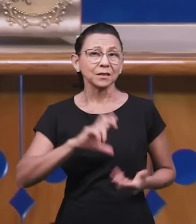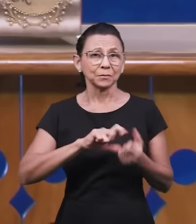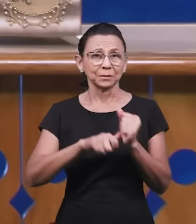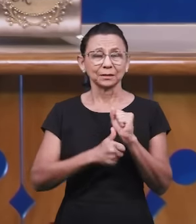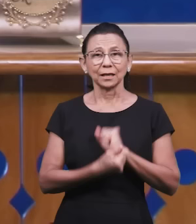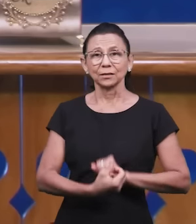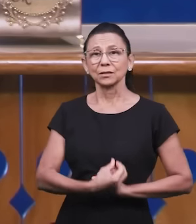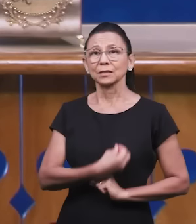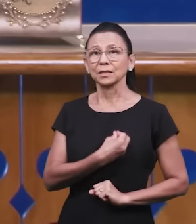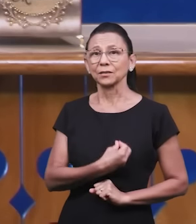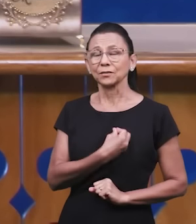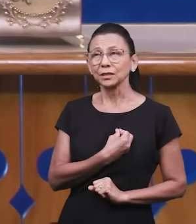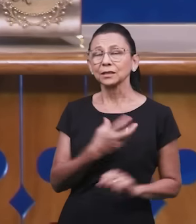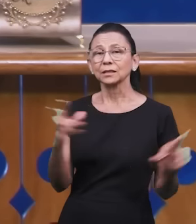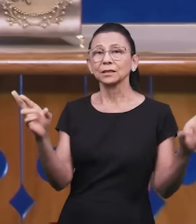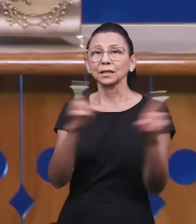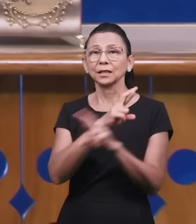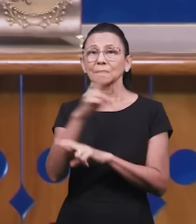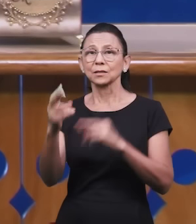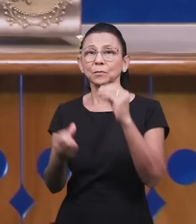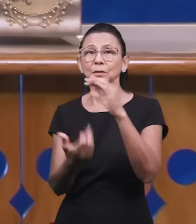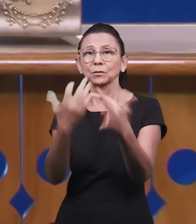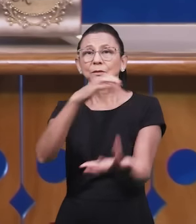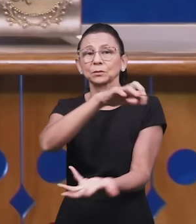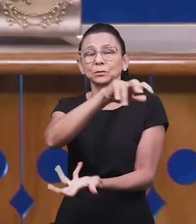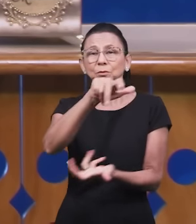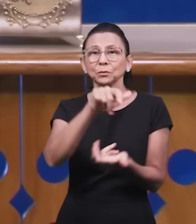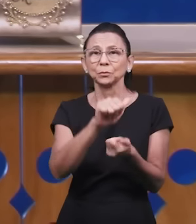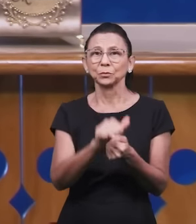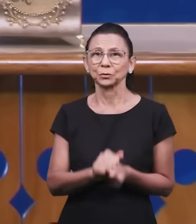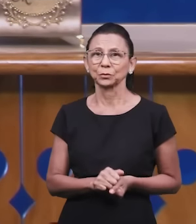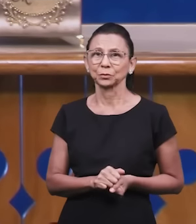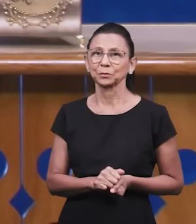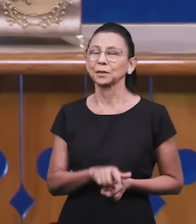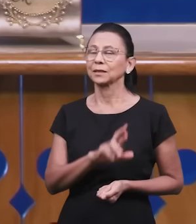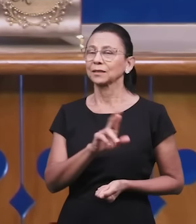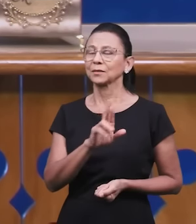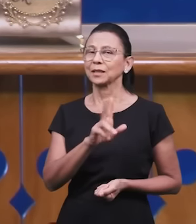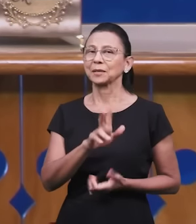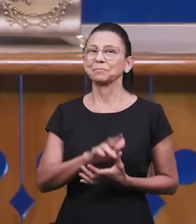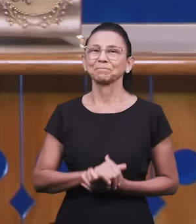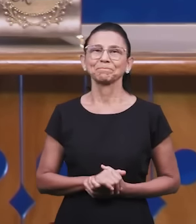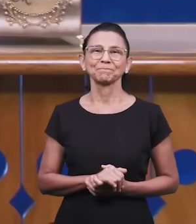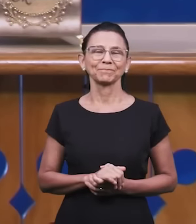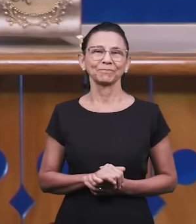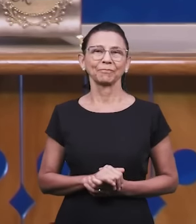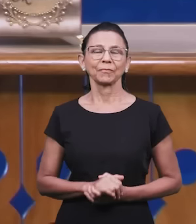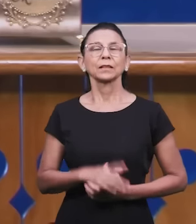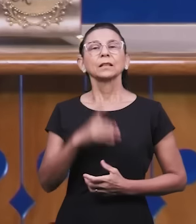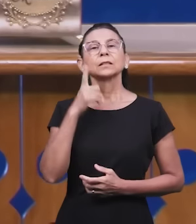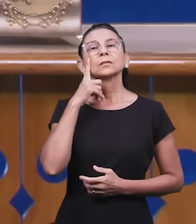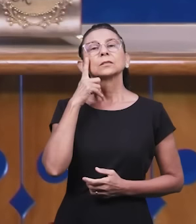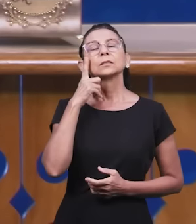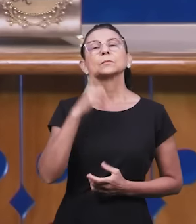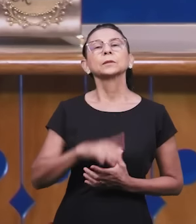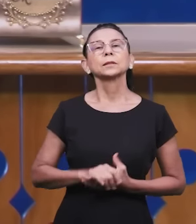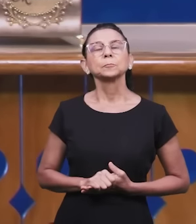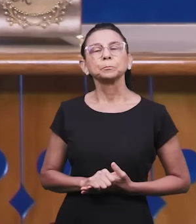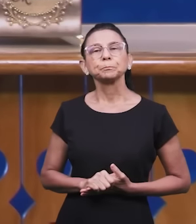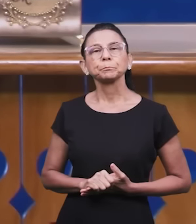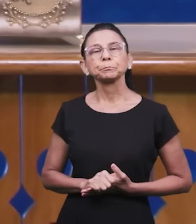está relacionado àquilo que foi criado, mas o mistério da vida não está relacionado à obra criadora. E nós vemos aqui